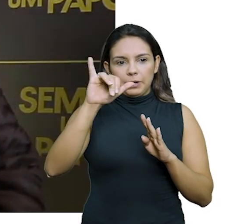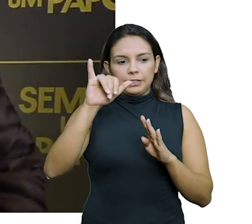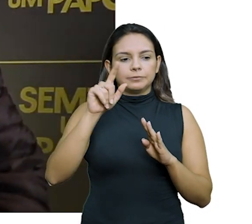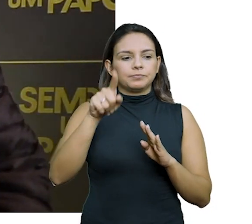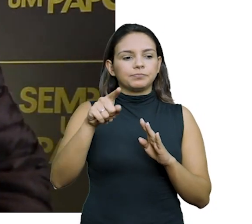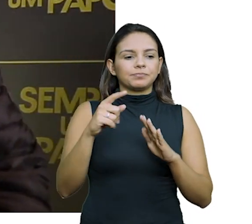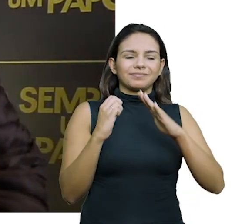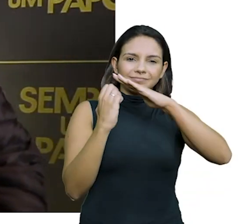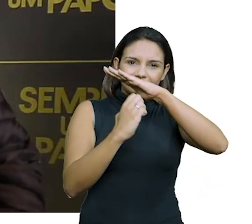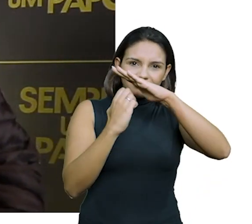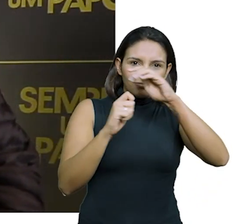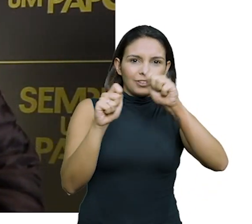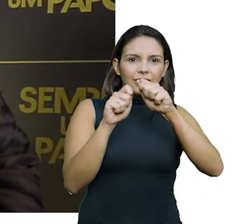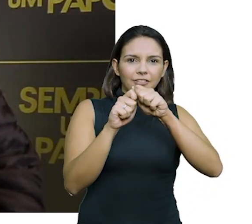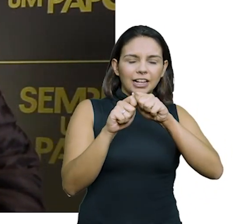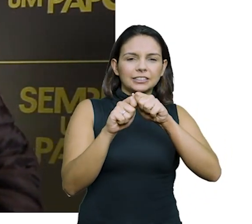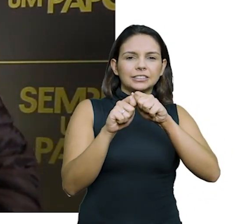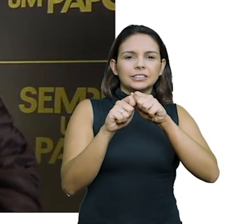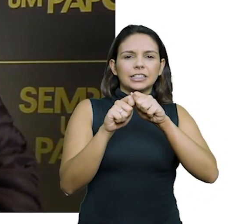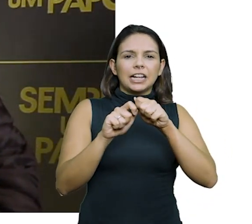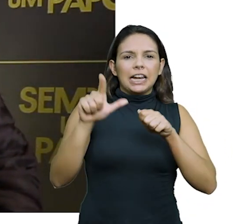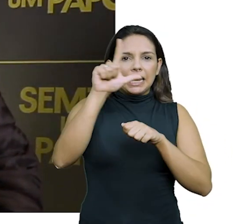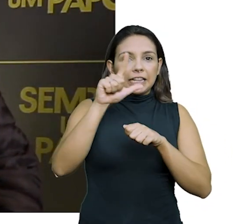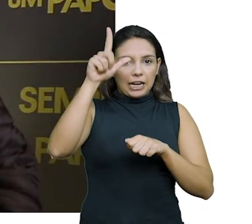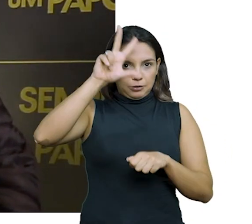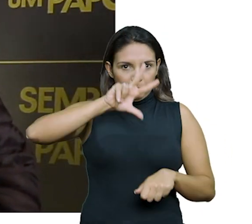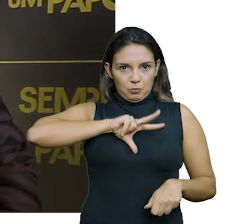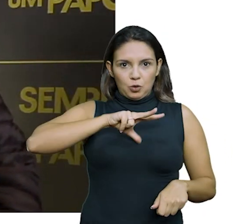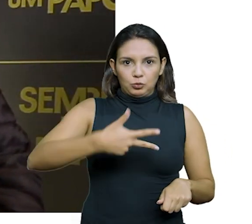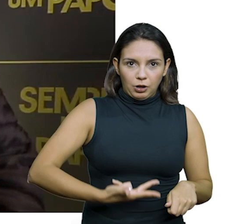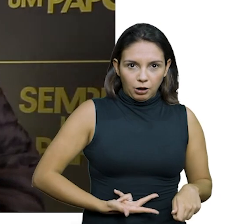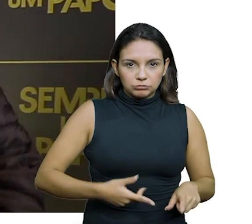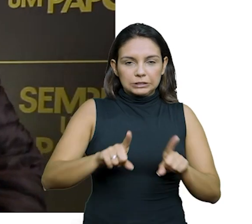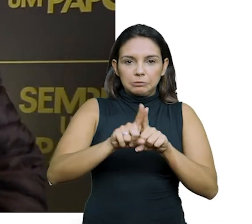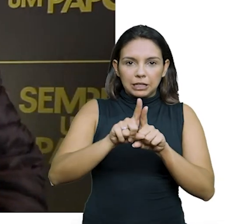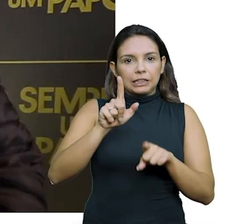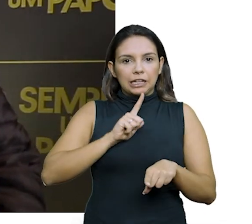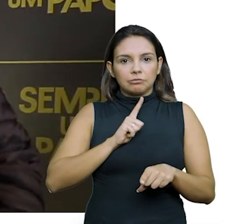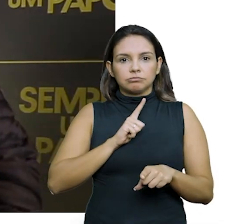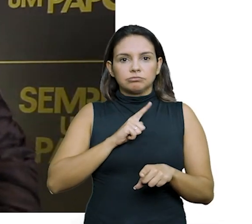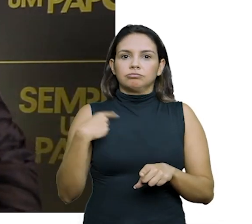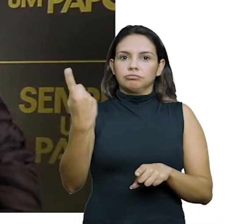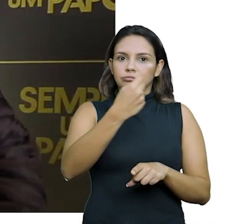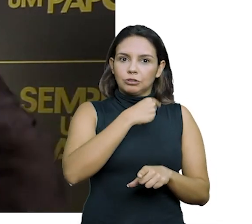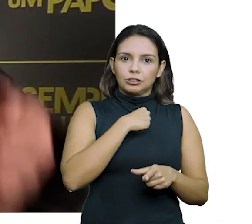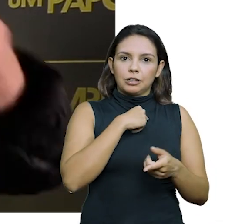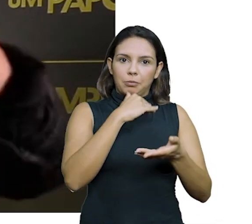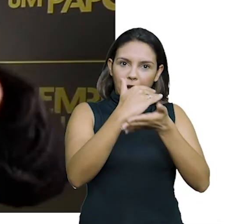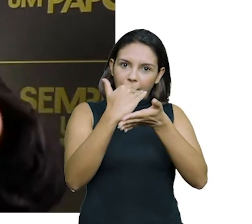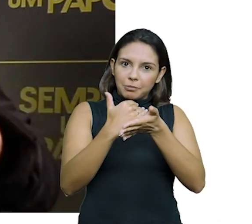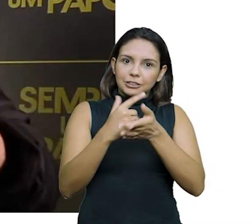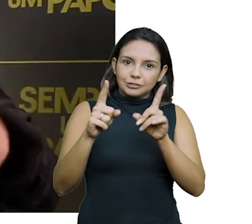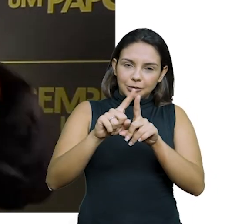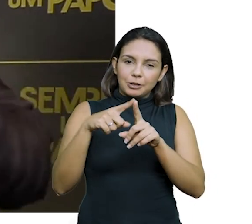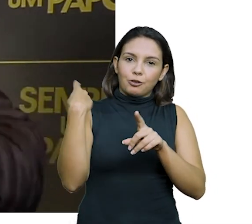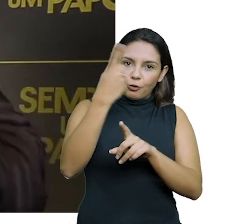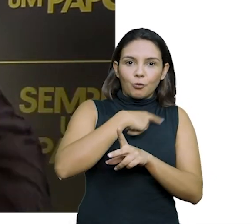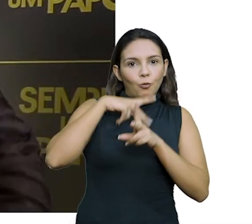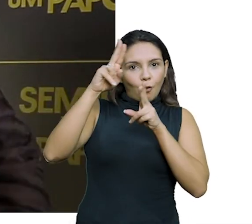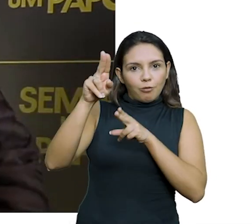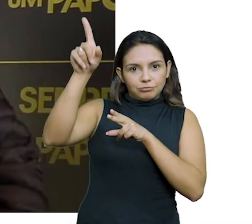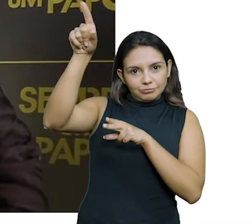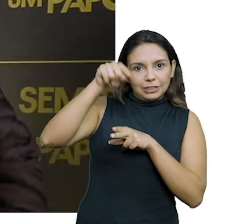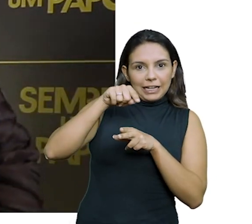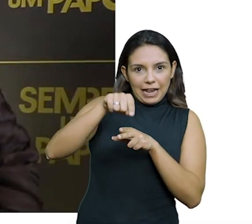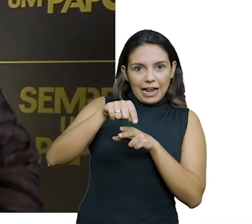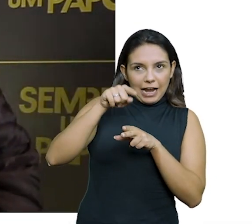a empresa que realiza eventos. O apresentador Afonso Borges está sentado em um estúdio. Ao fundo, há cartazes com a logo